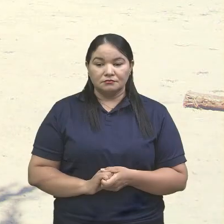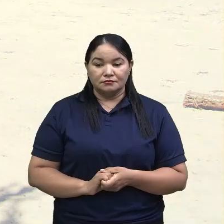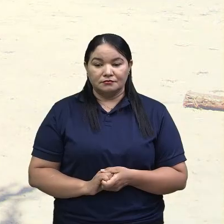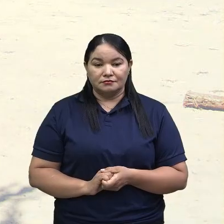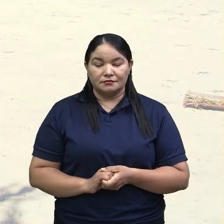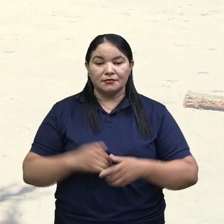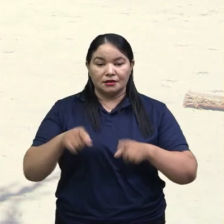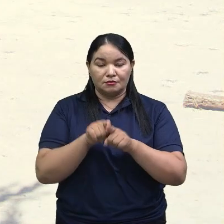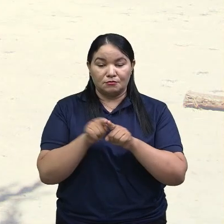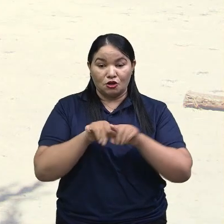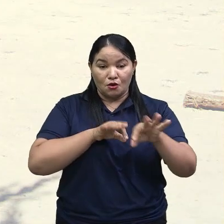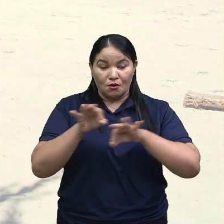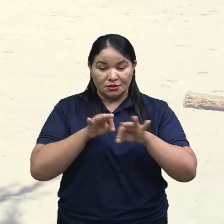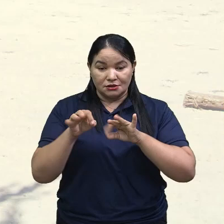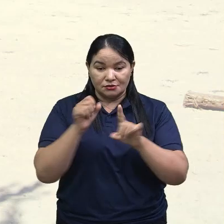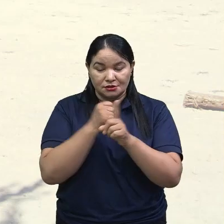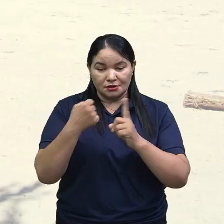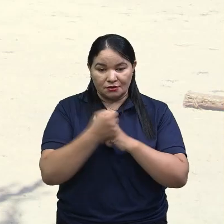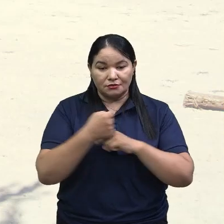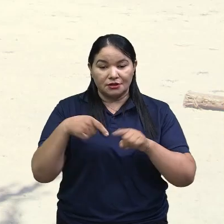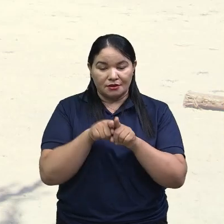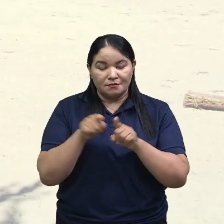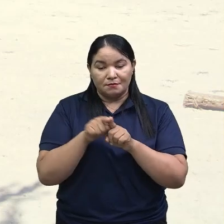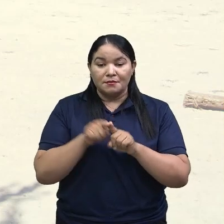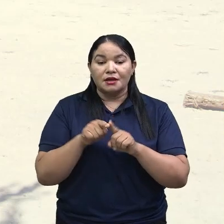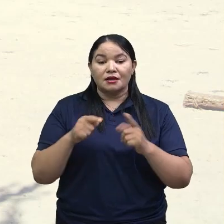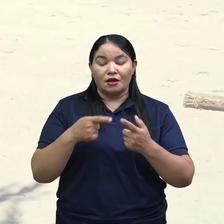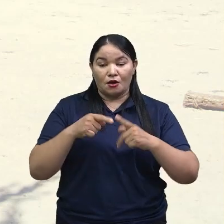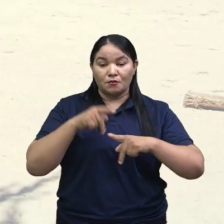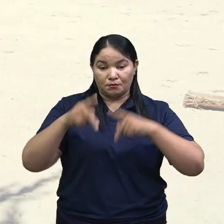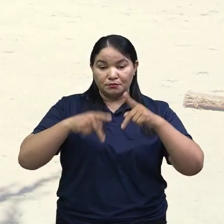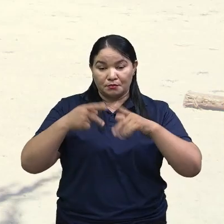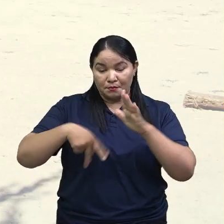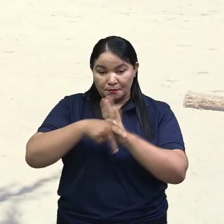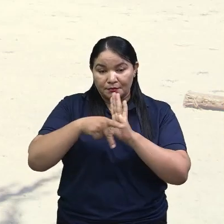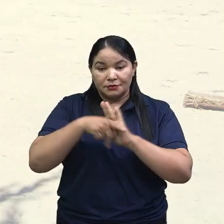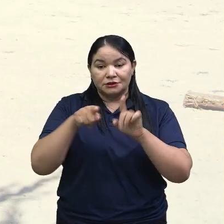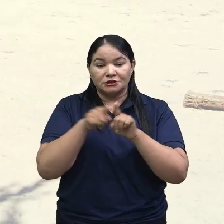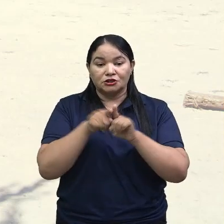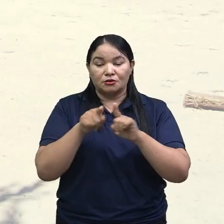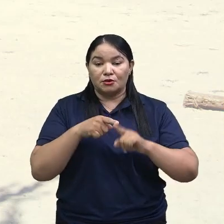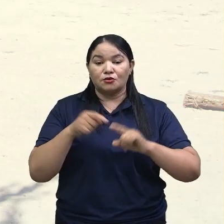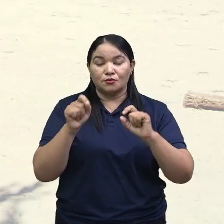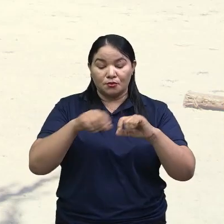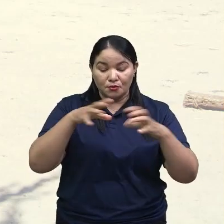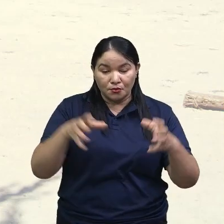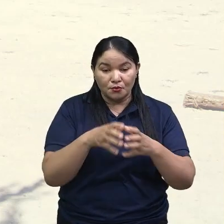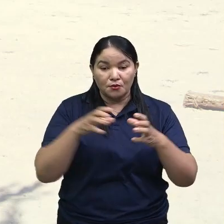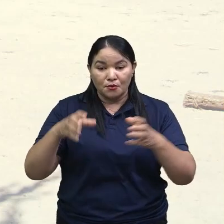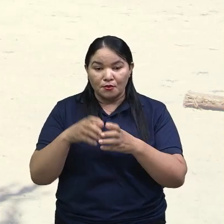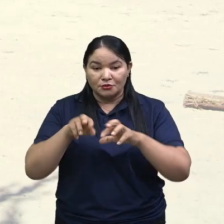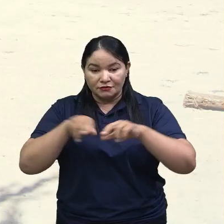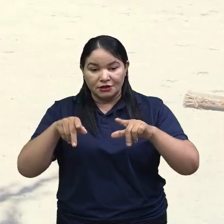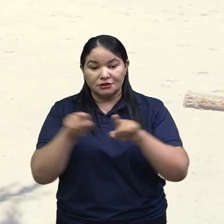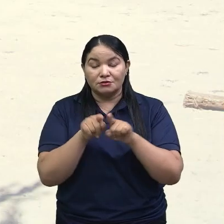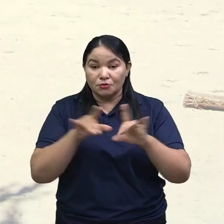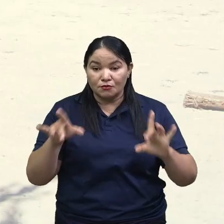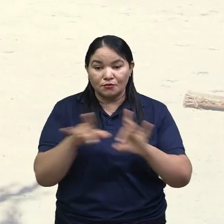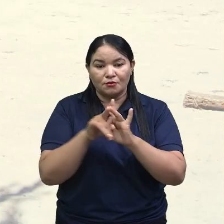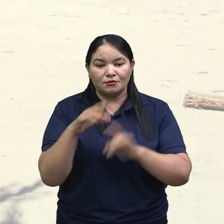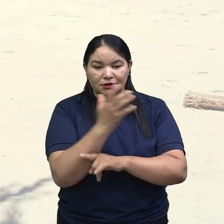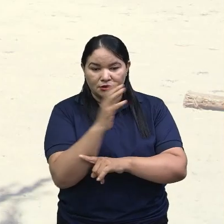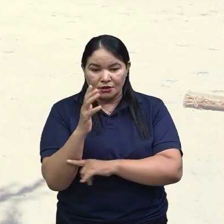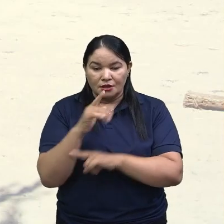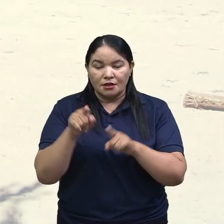região amazônica diversos povos indígenas, diversas etnias comungando com a natureza, e